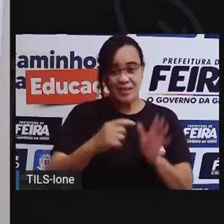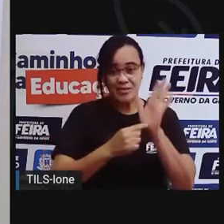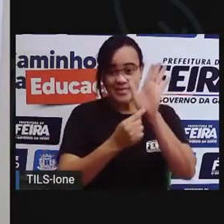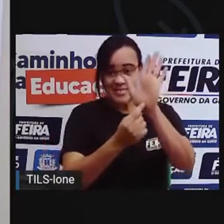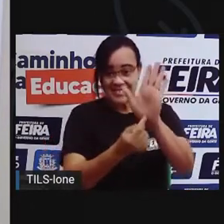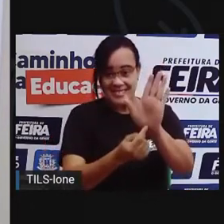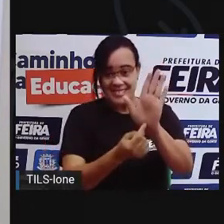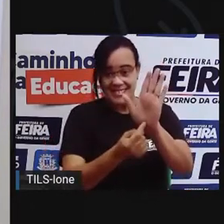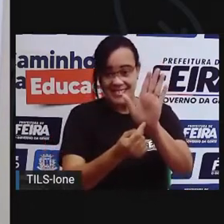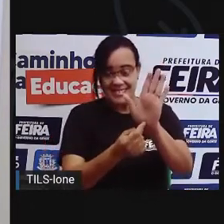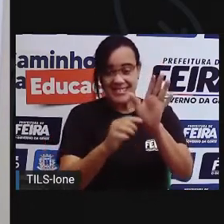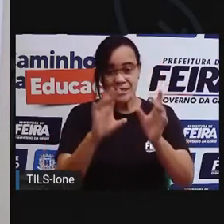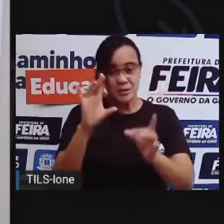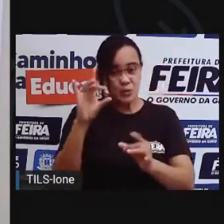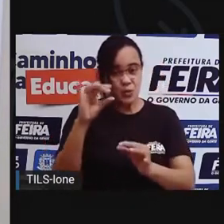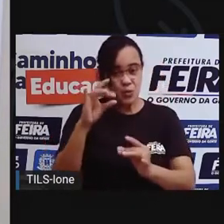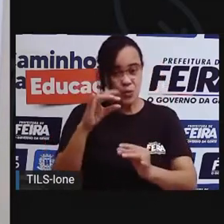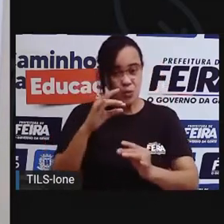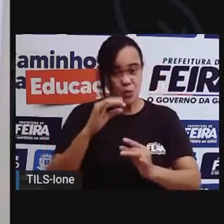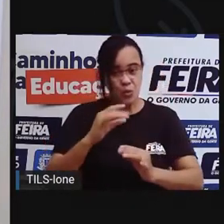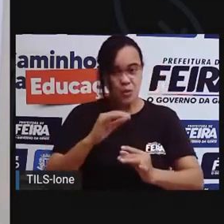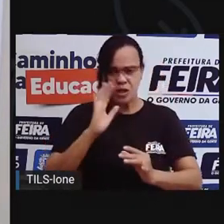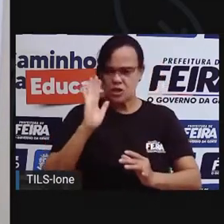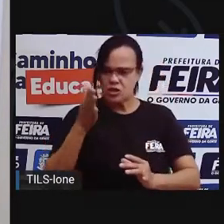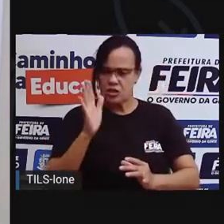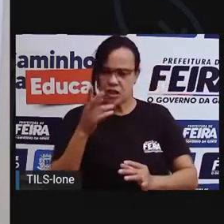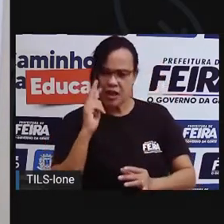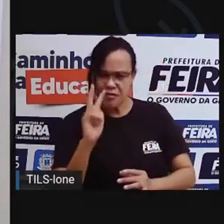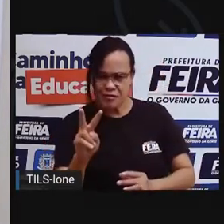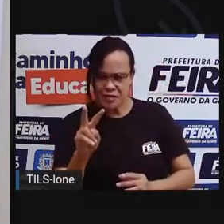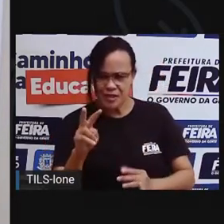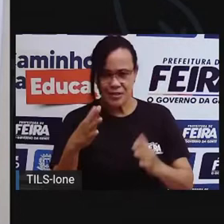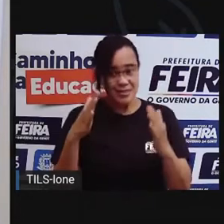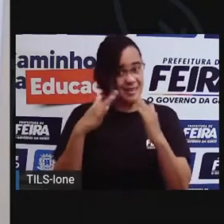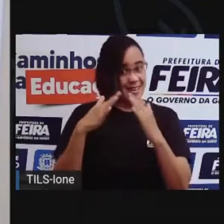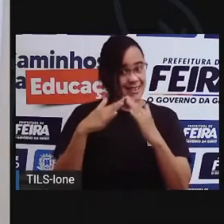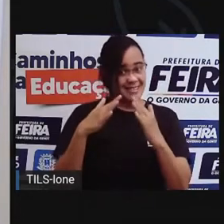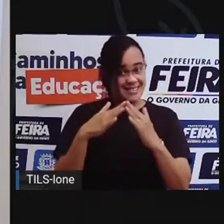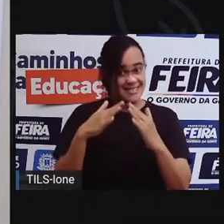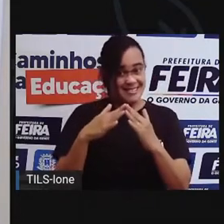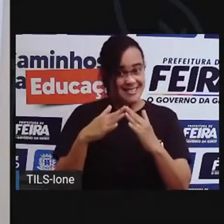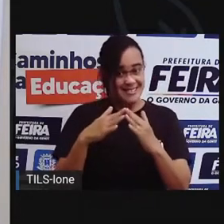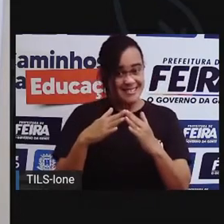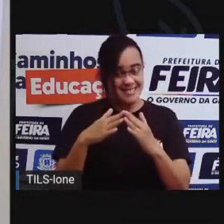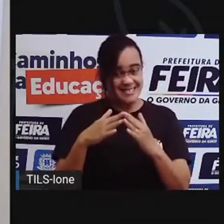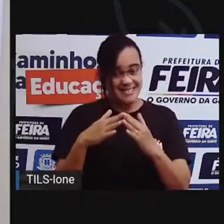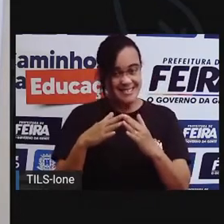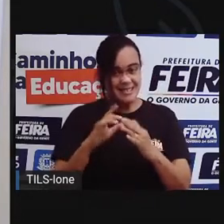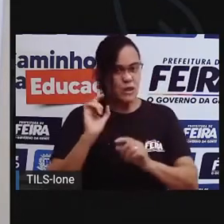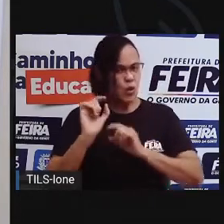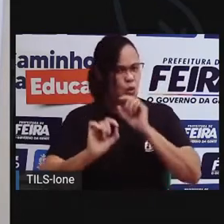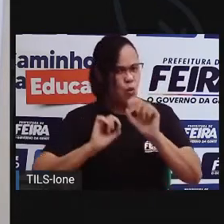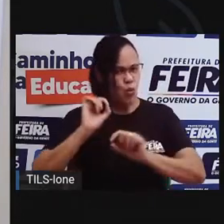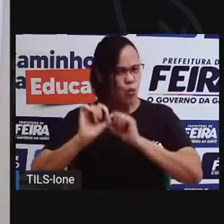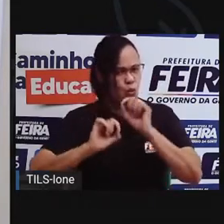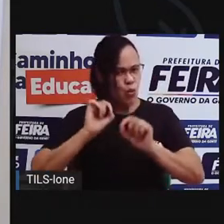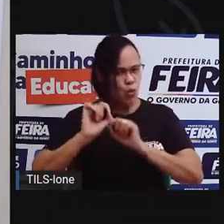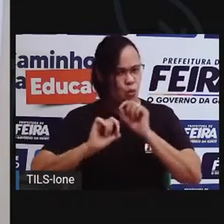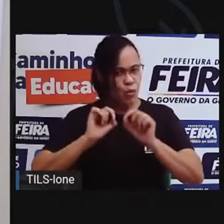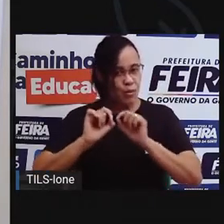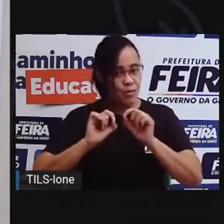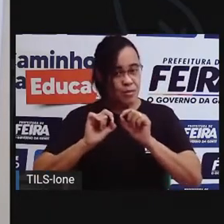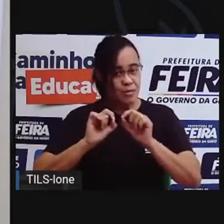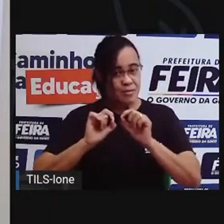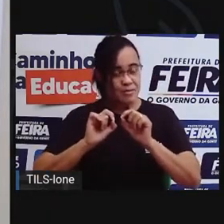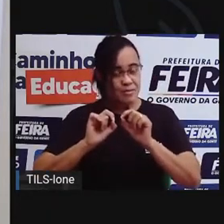Ai, que Quem já viu a bacana! flauta dessa? Você tem aí em casa? Quem será que tem? Eu tinha